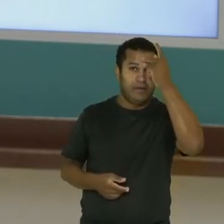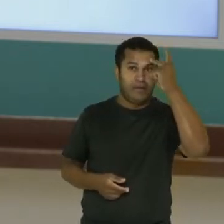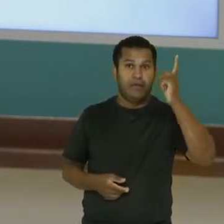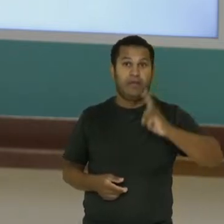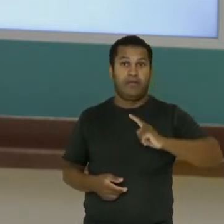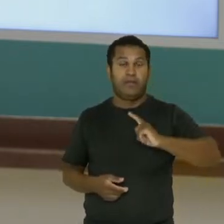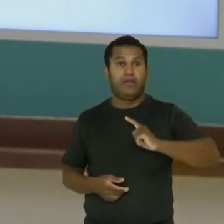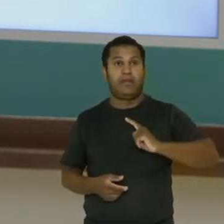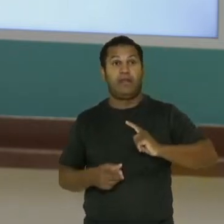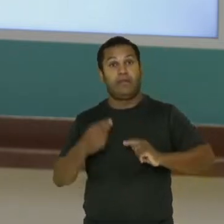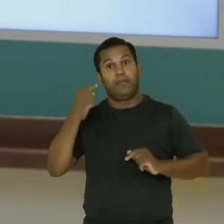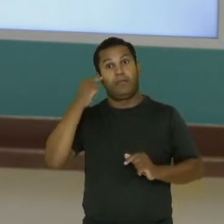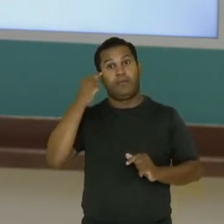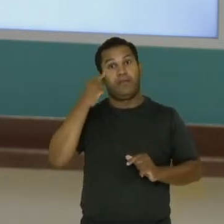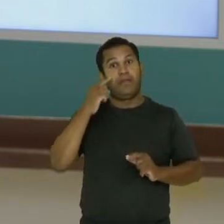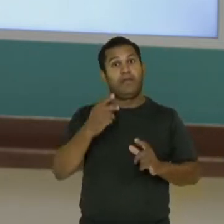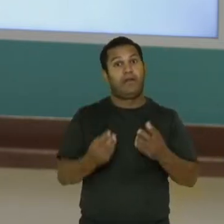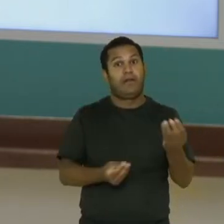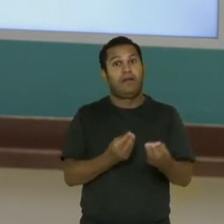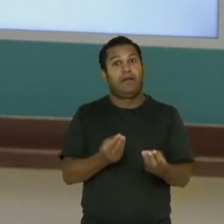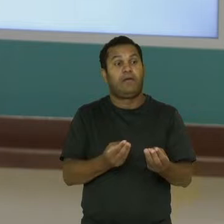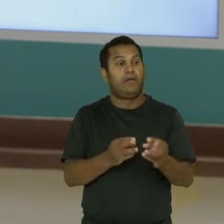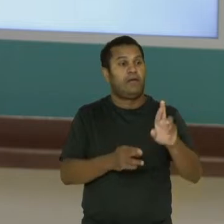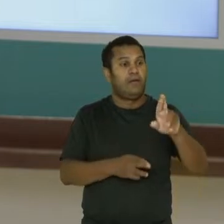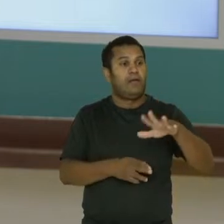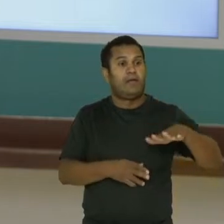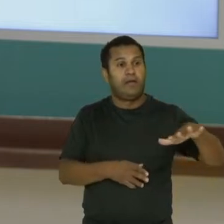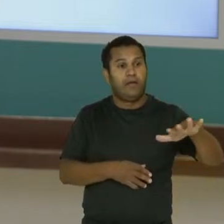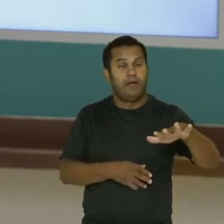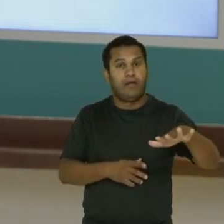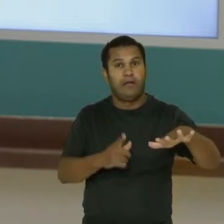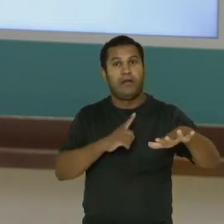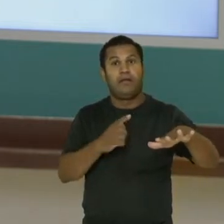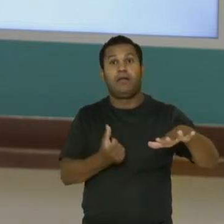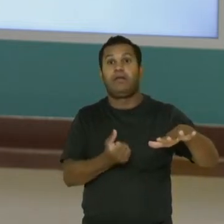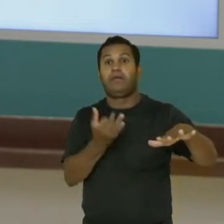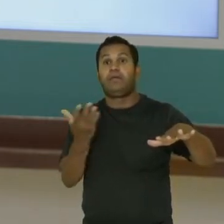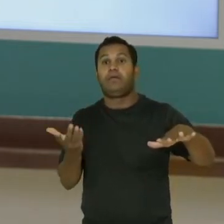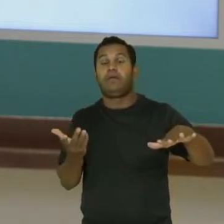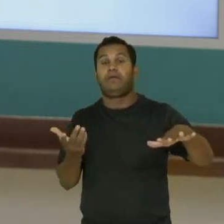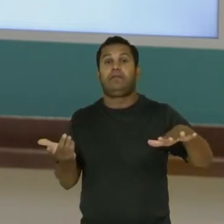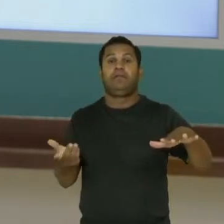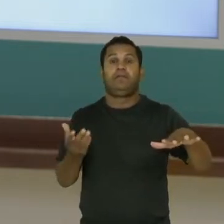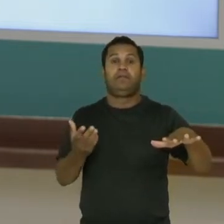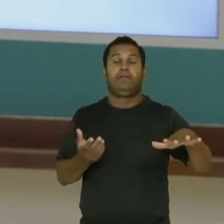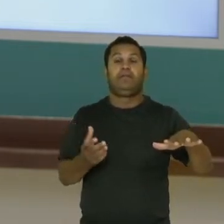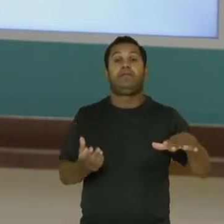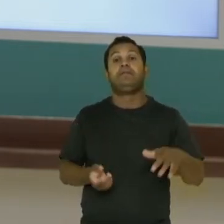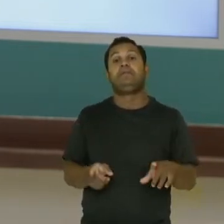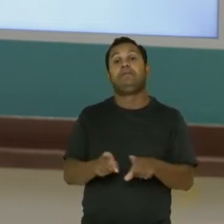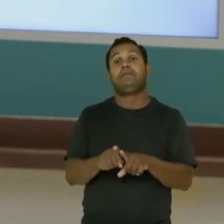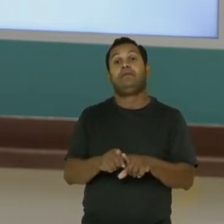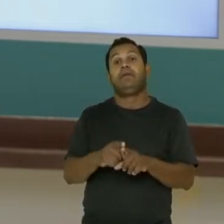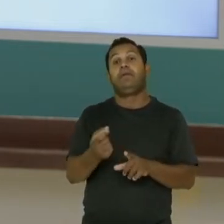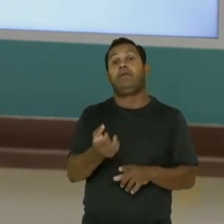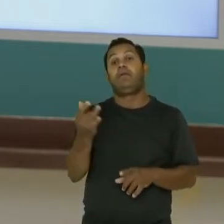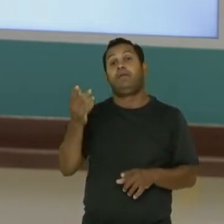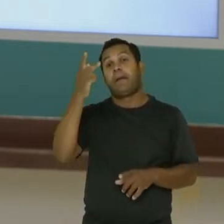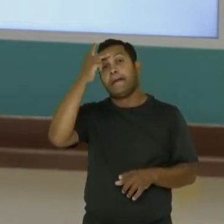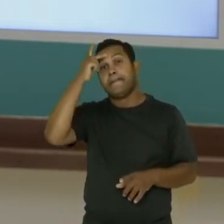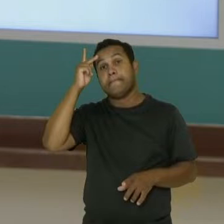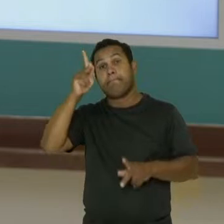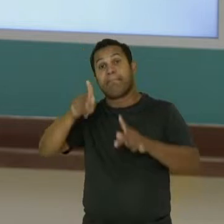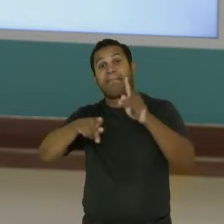Se eu considerar aspectos demográficos, por exemplo, áreas de maior e menor concentração de população, então eu vou ter